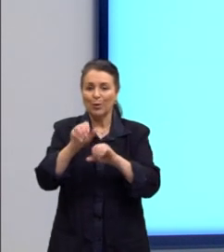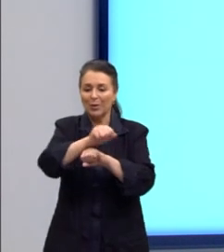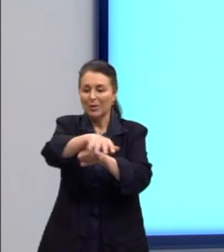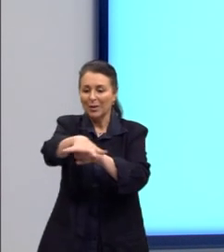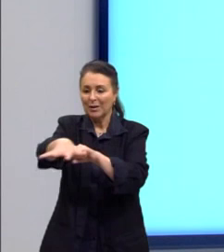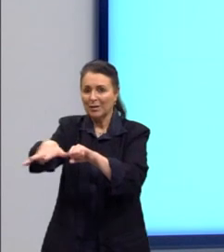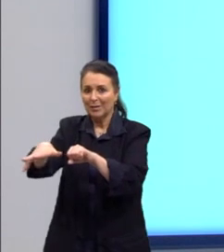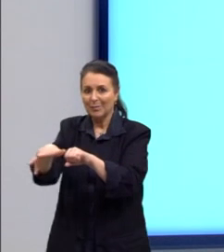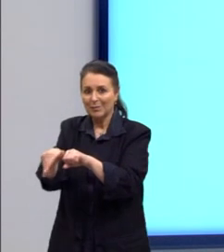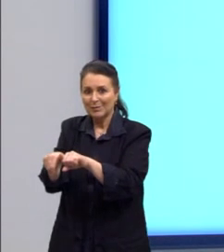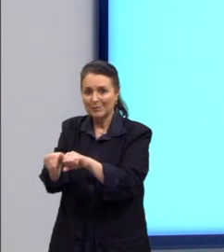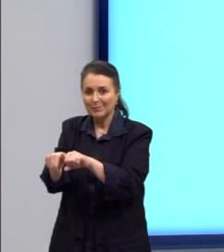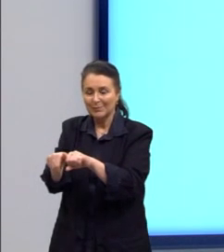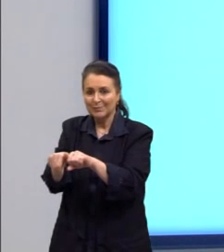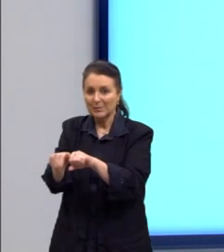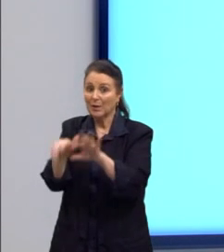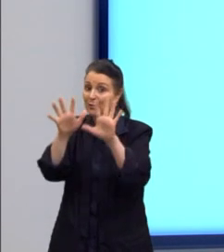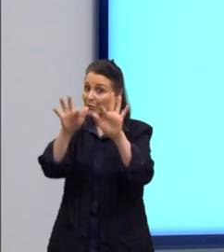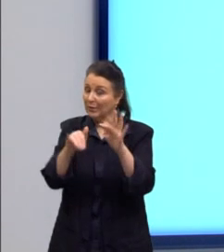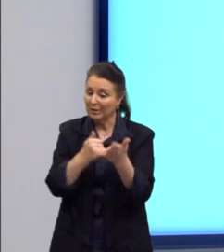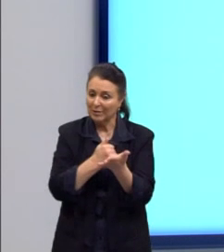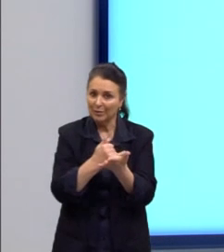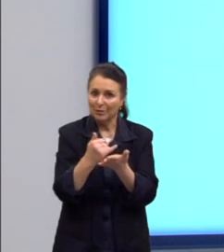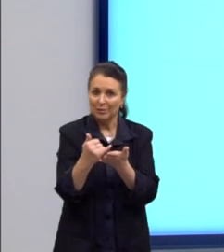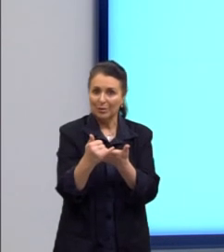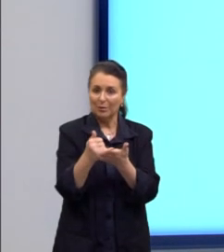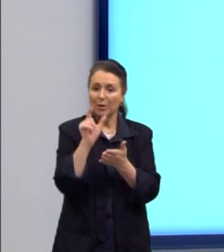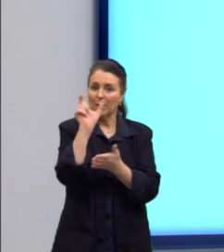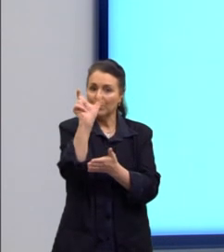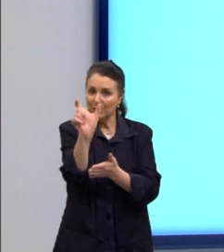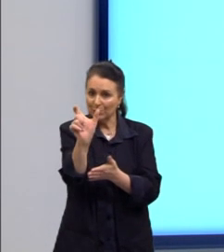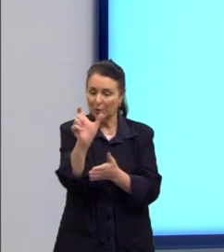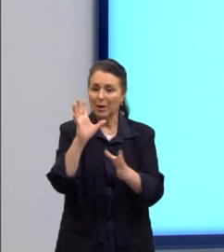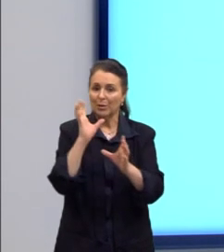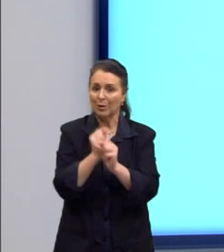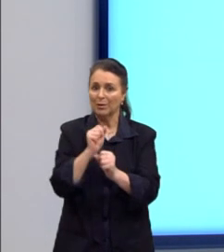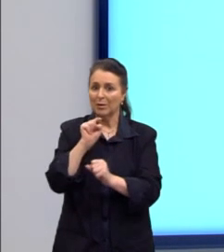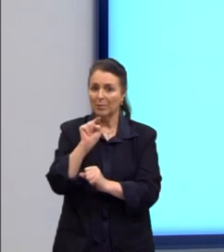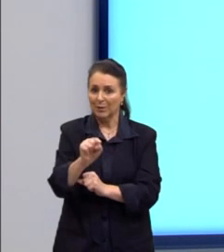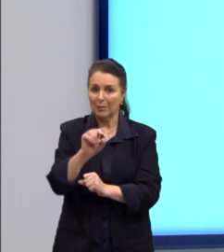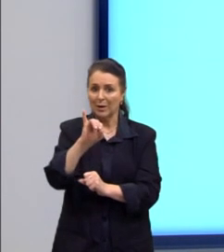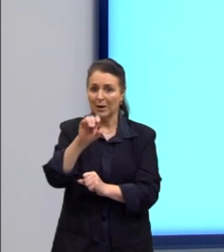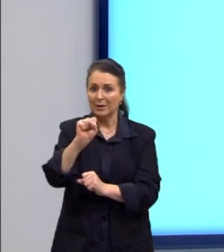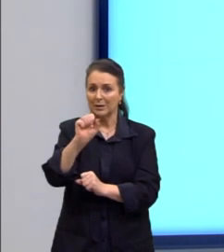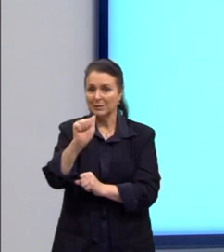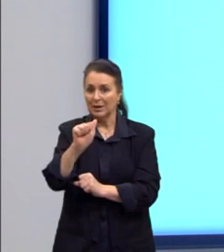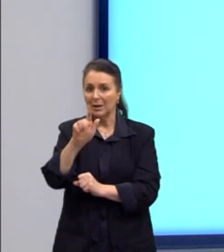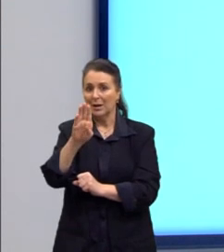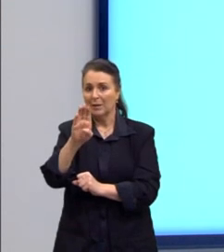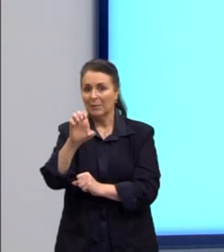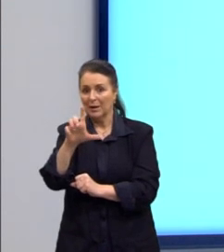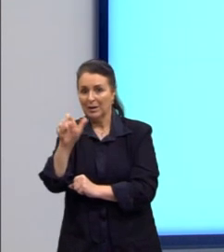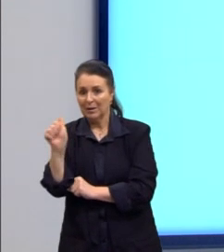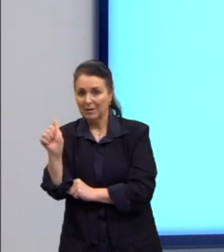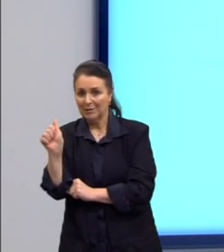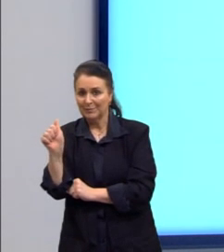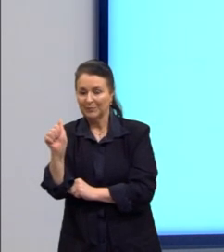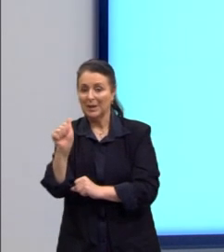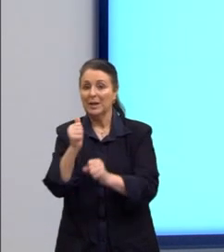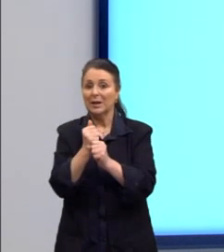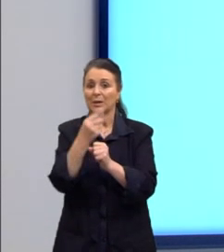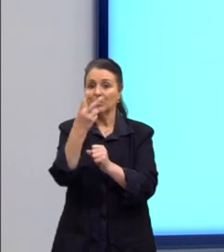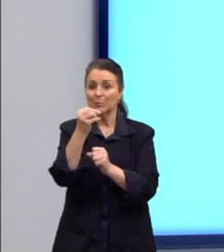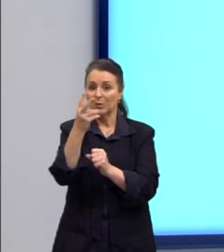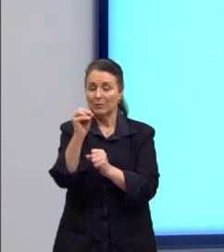assim que encerra a introdução esta pessoa que tirou nota mil que é a Isabela Gadelha em 2020 e